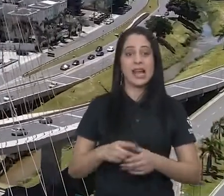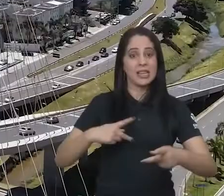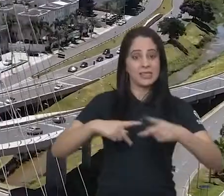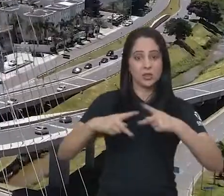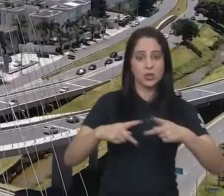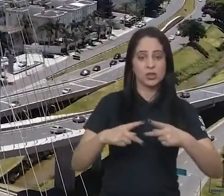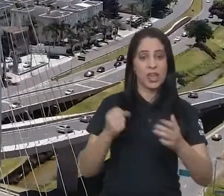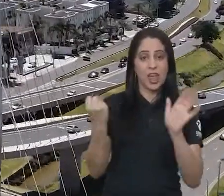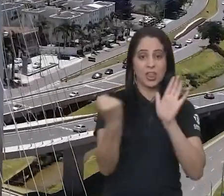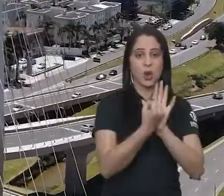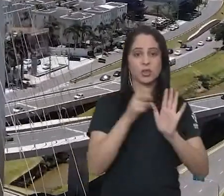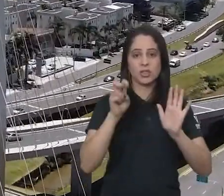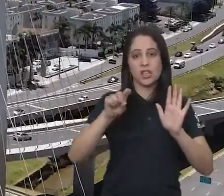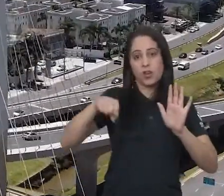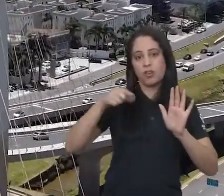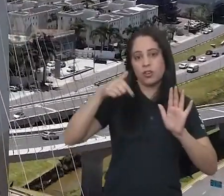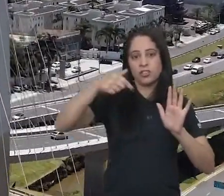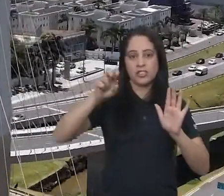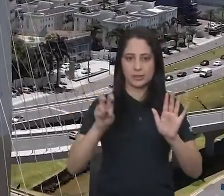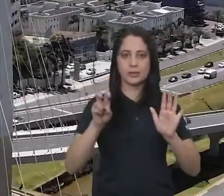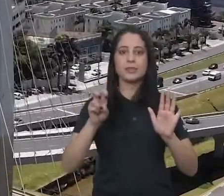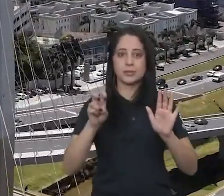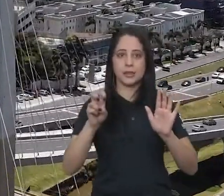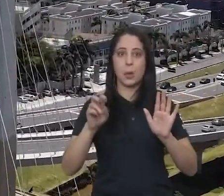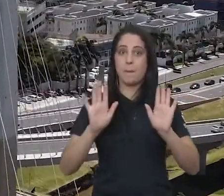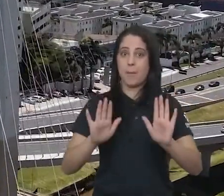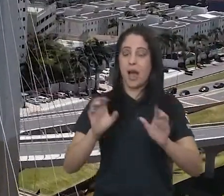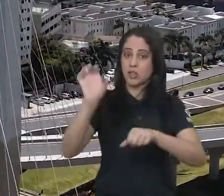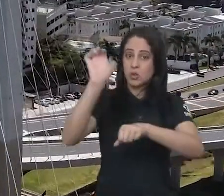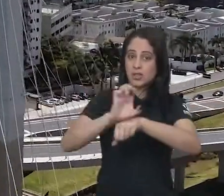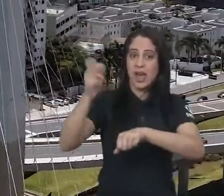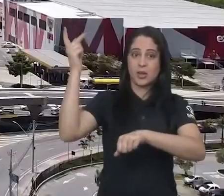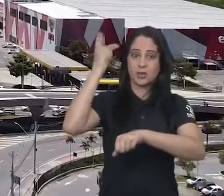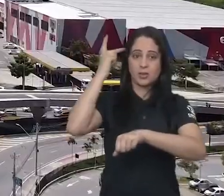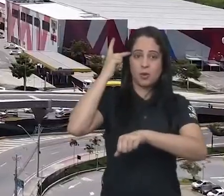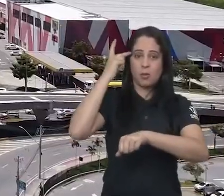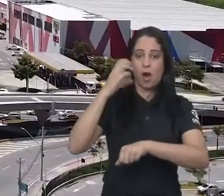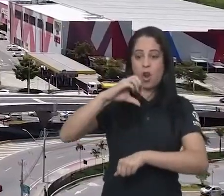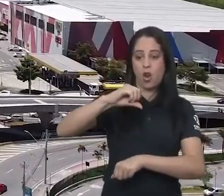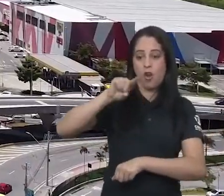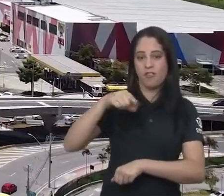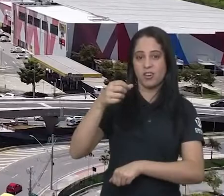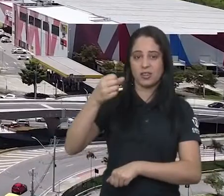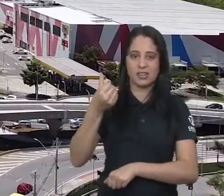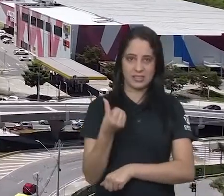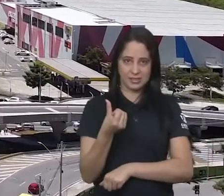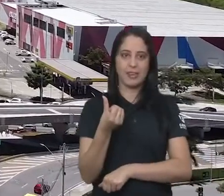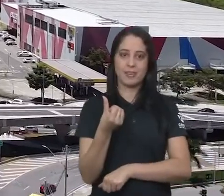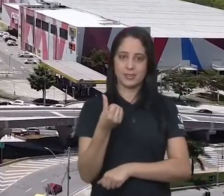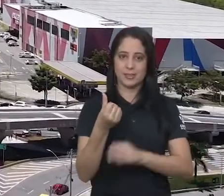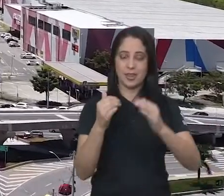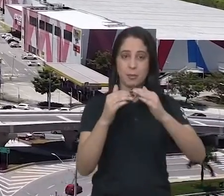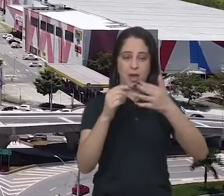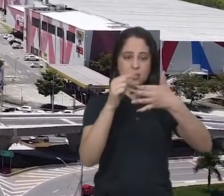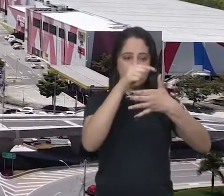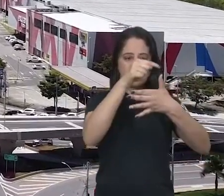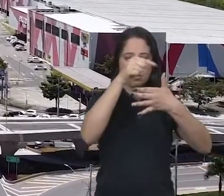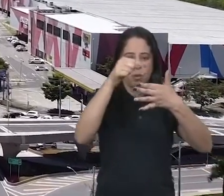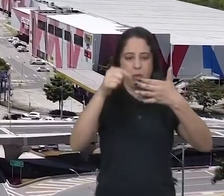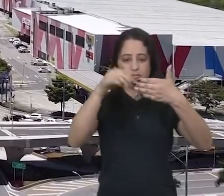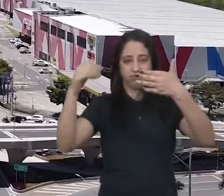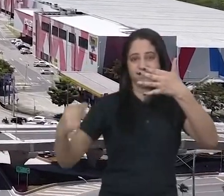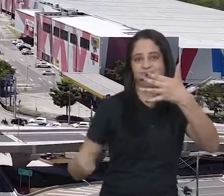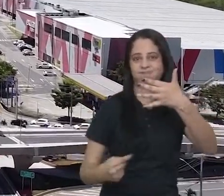nota 5,75, enquanto o estado de São Paulo apresentou 9,6, ficando entre as últimas